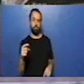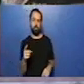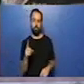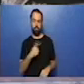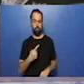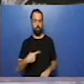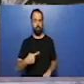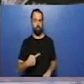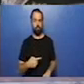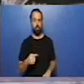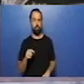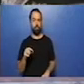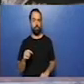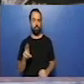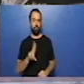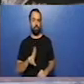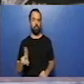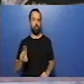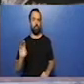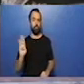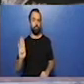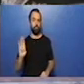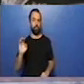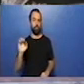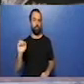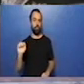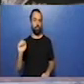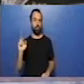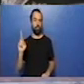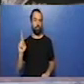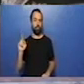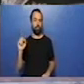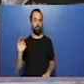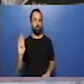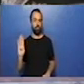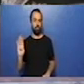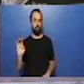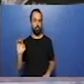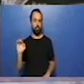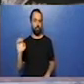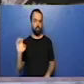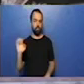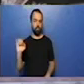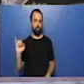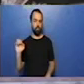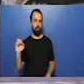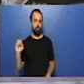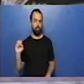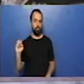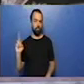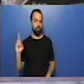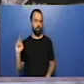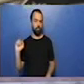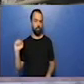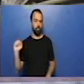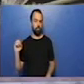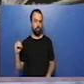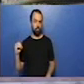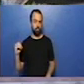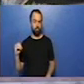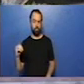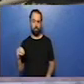O barbeiro, ele é agente transmissor da doença de Chagas, desde que ele esteja contaminado com o protozoário.